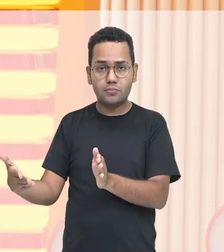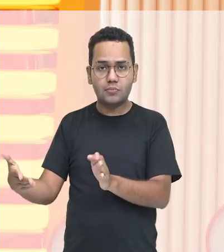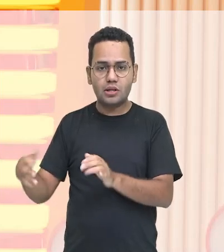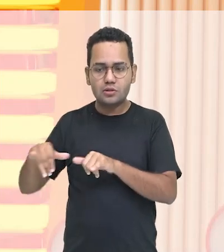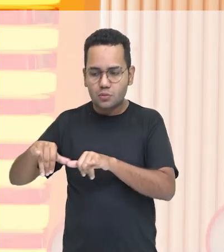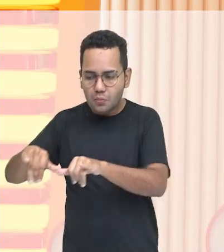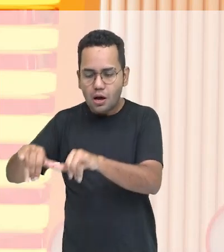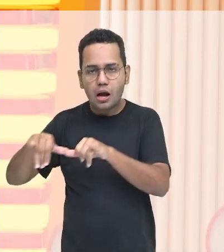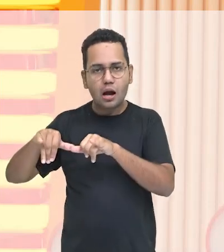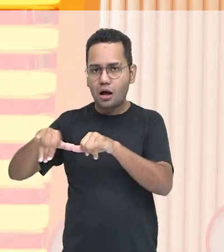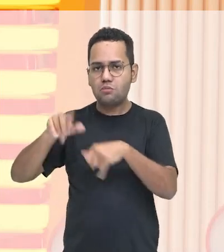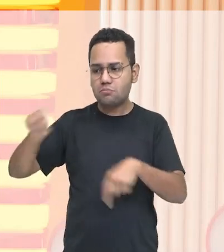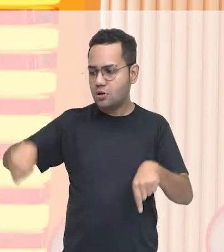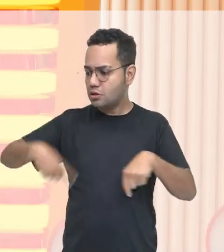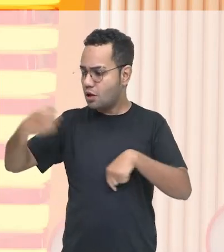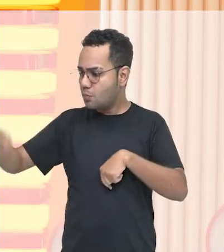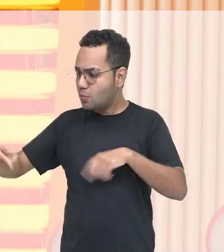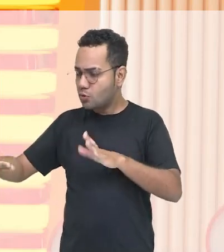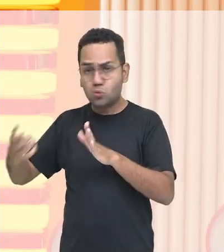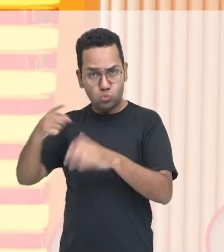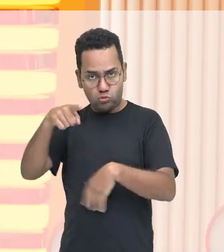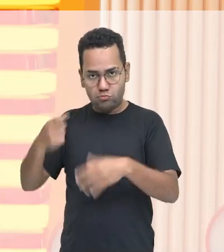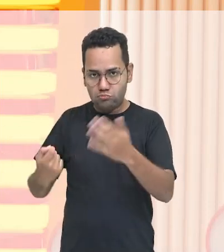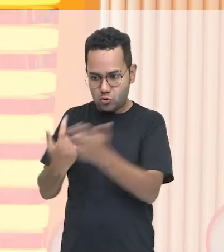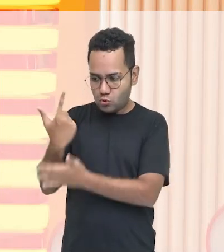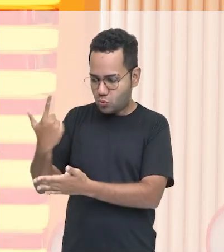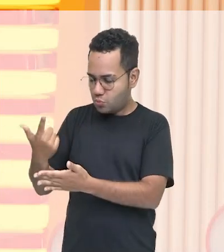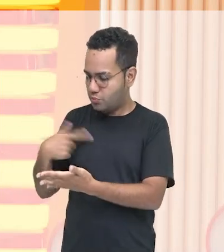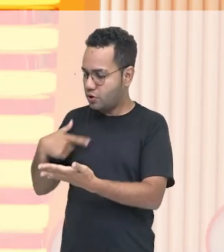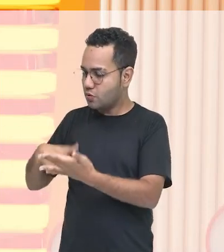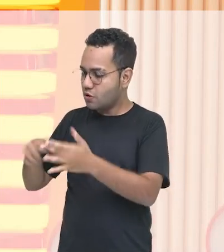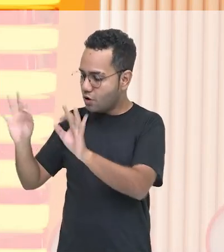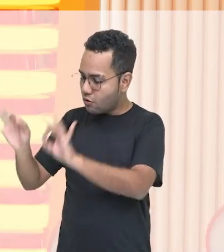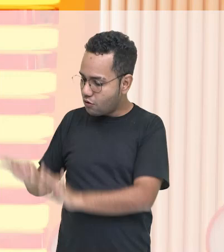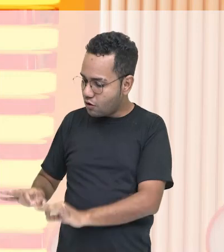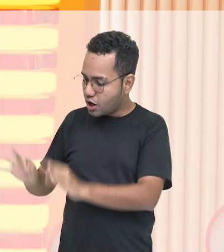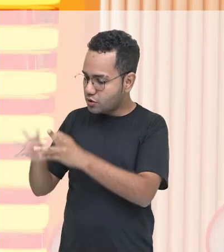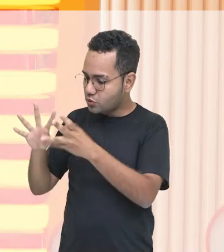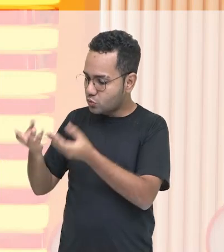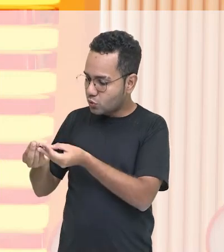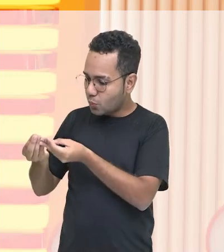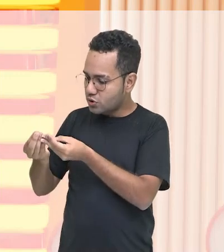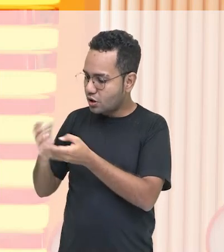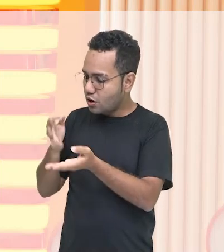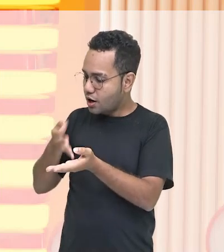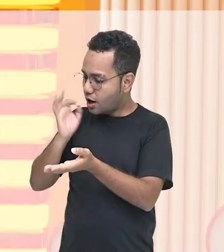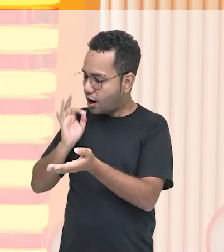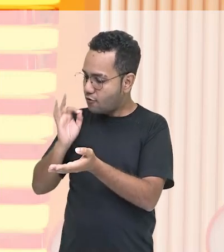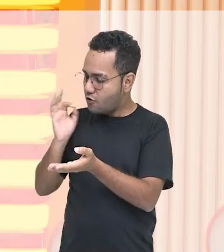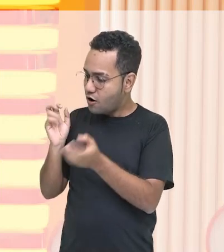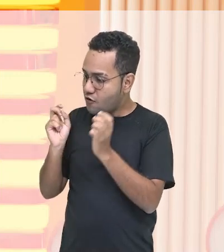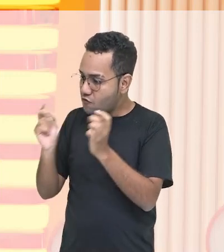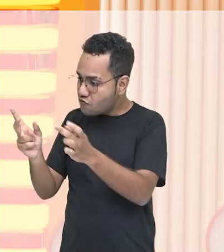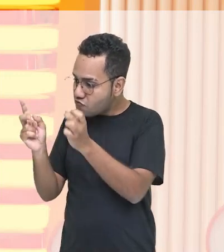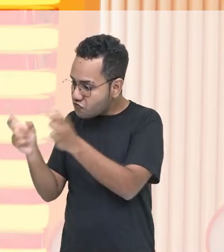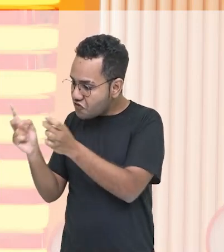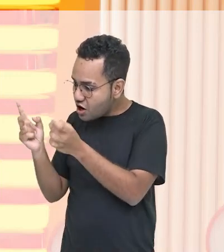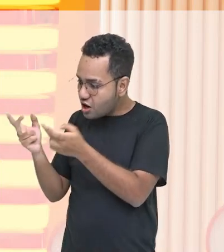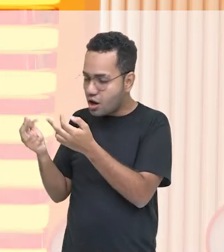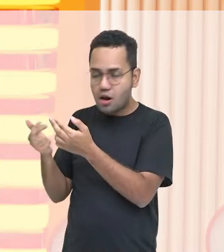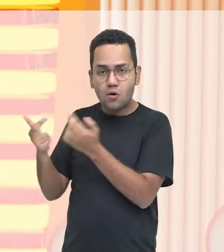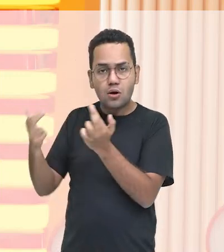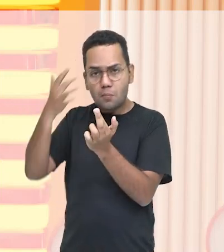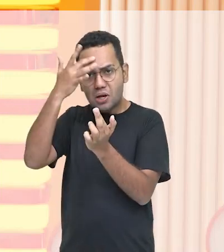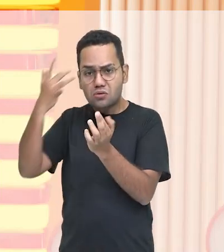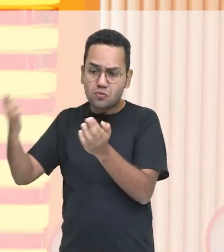chega aí no seu quiosque, no supermercado, aí na padaria, você vai lá, compra esse pó